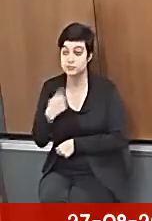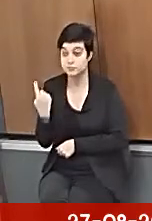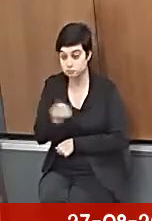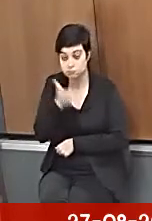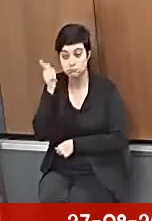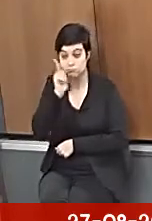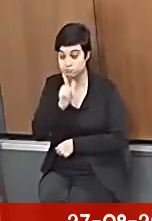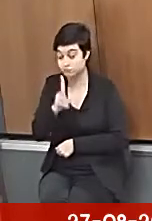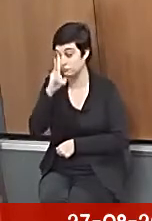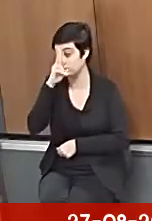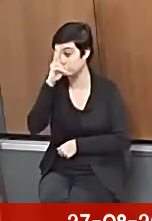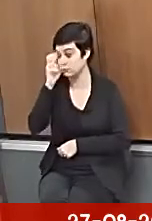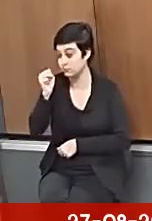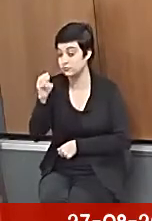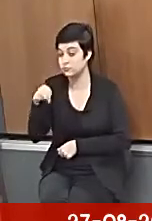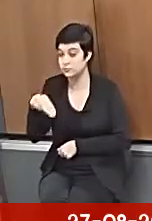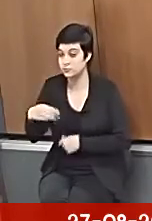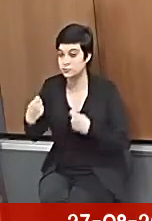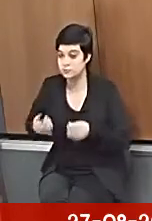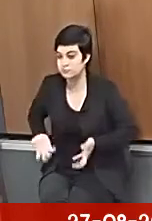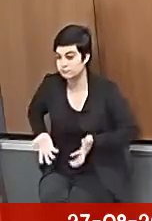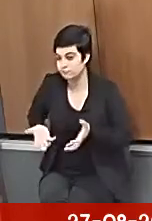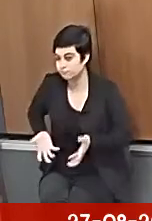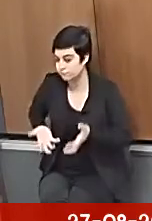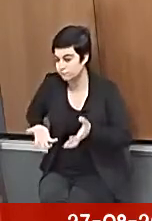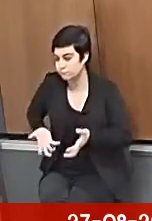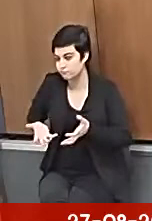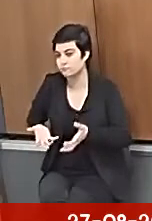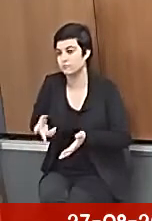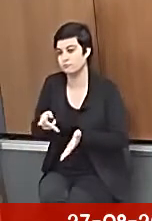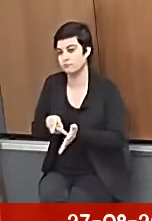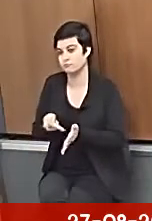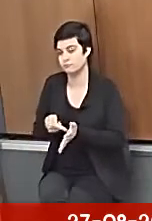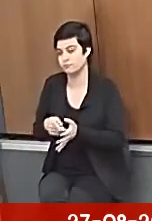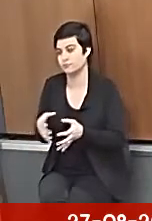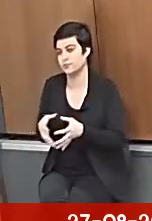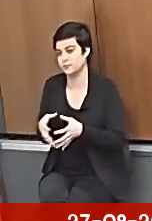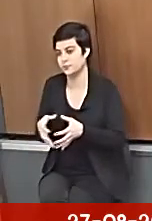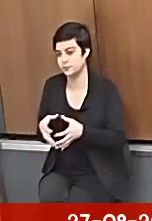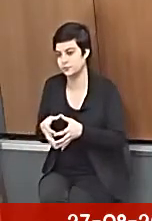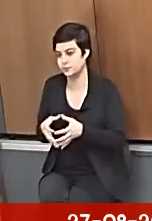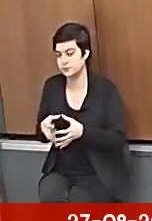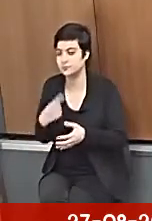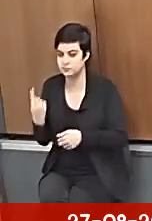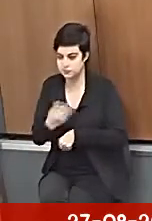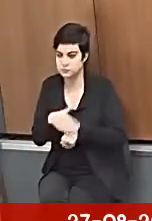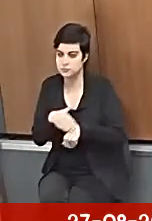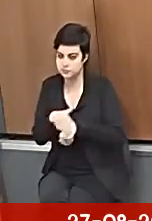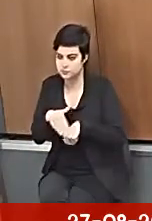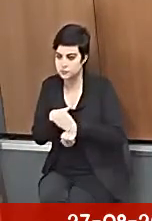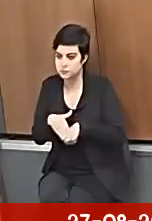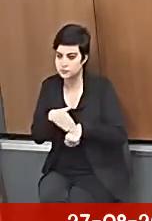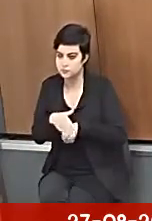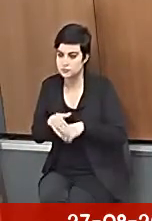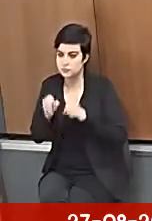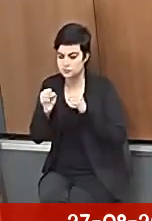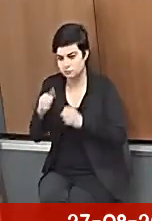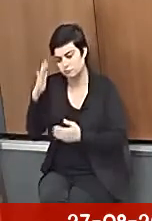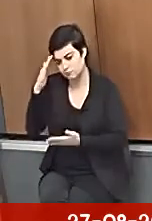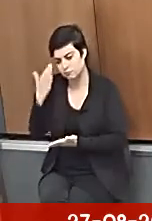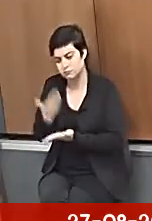e precisamos é incentivar exatamente em que você diz nós vamos conversar depois que pode ter certeza absoluta